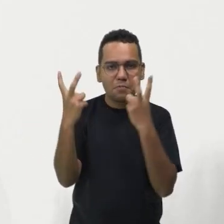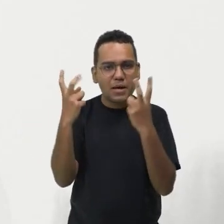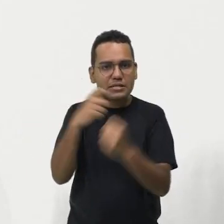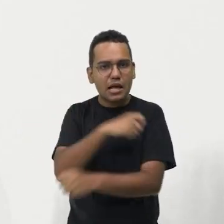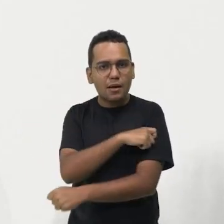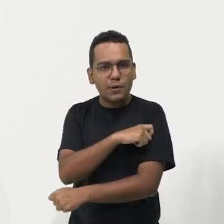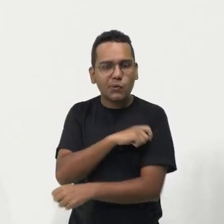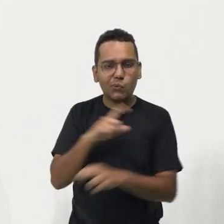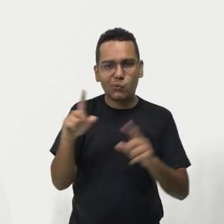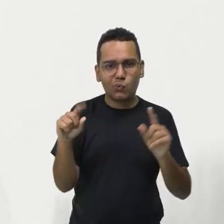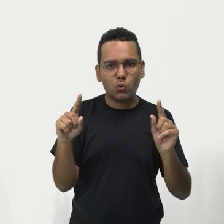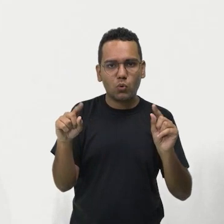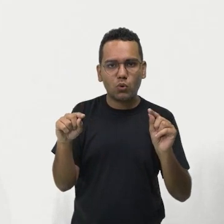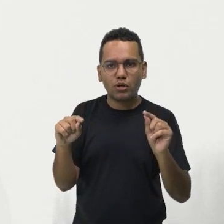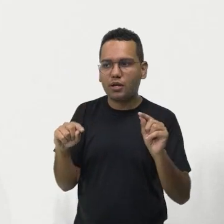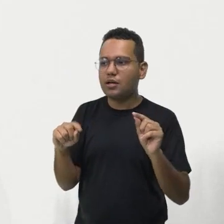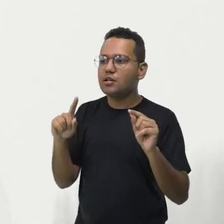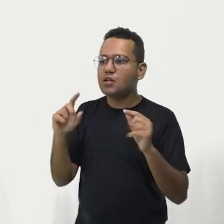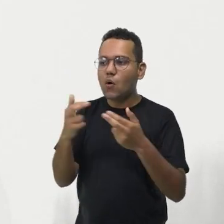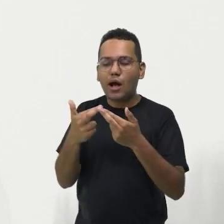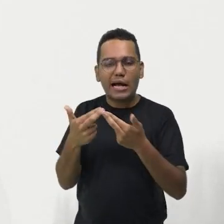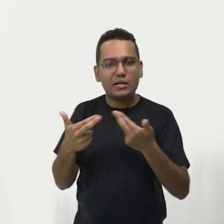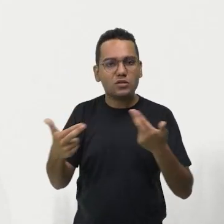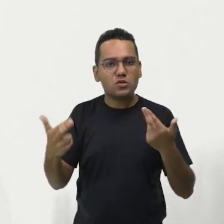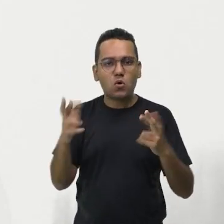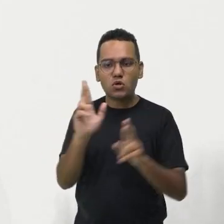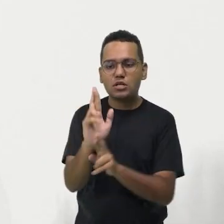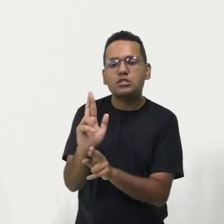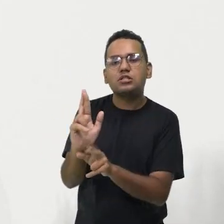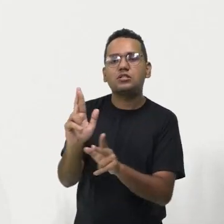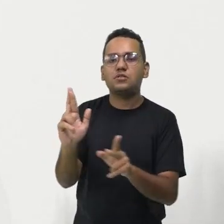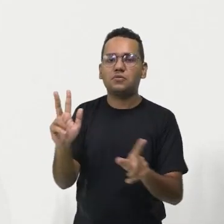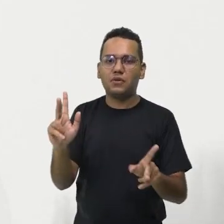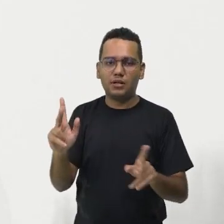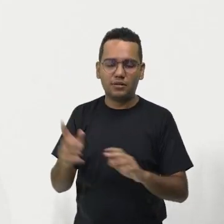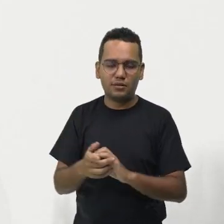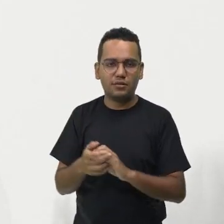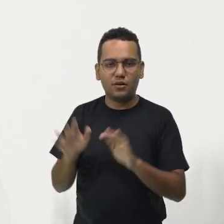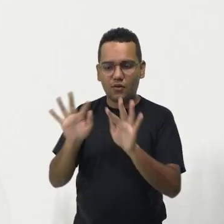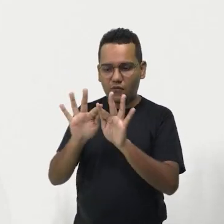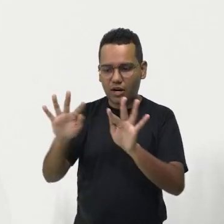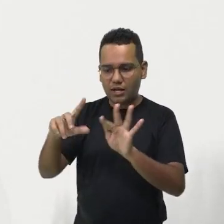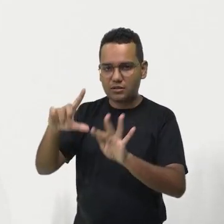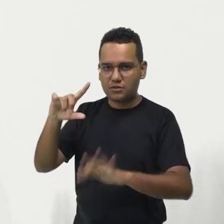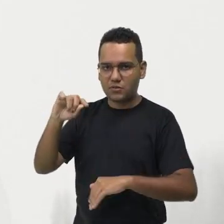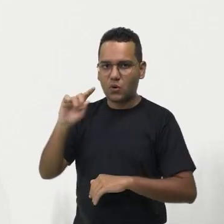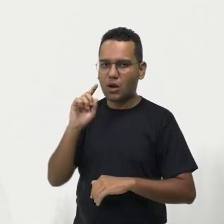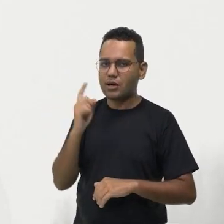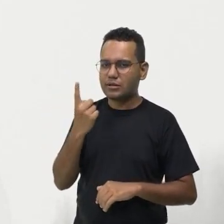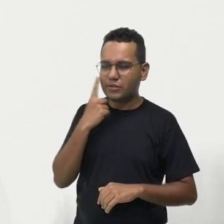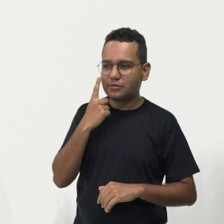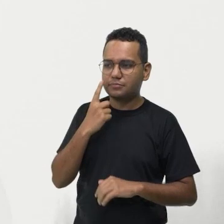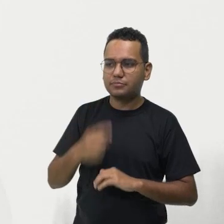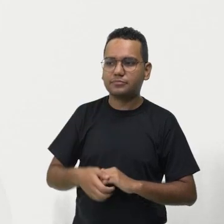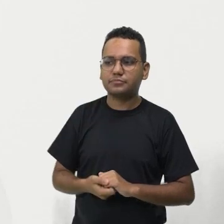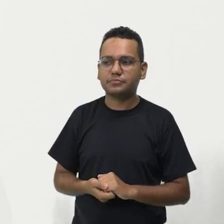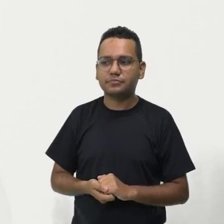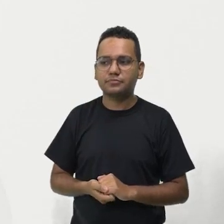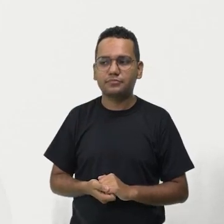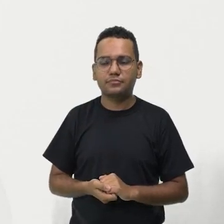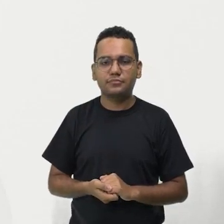a diferença? Nós temos aqui em destaque exatamente os trechos que foram parafraseados. Observem que no texto